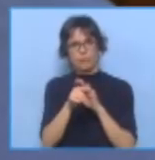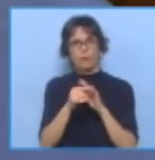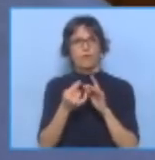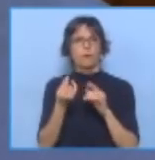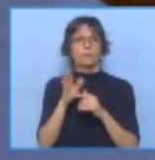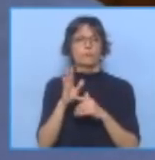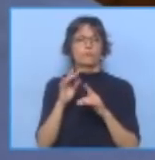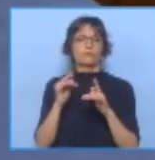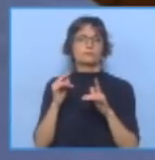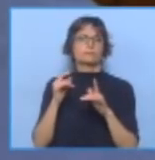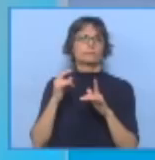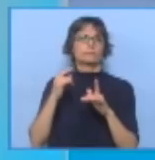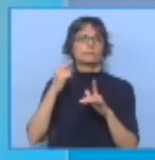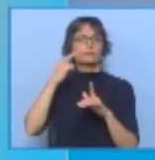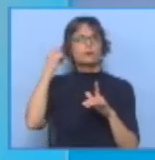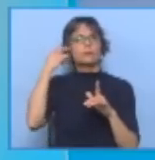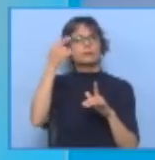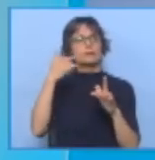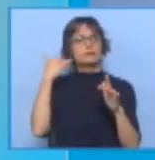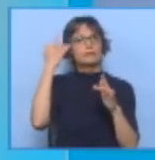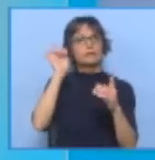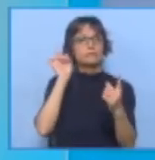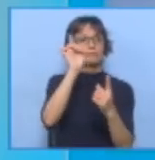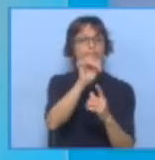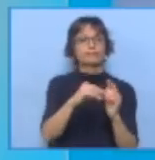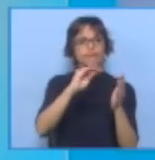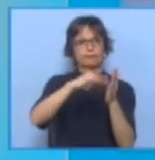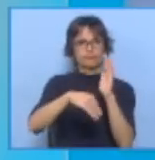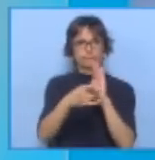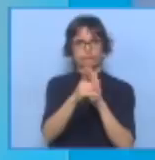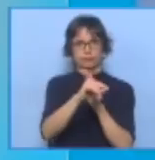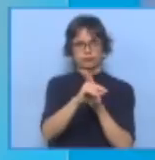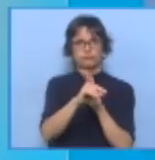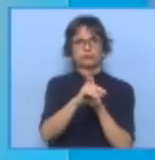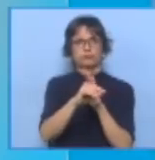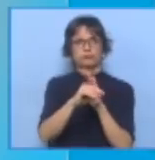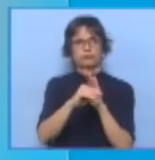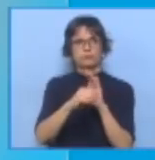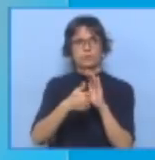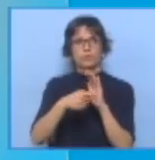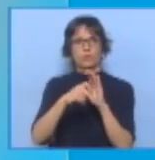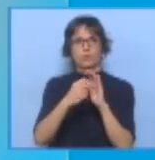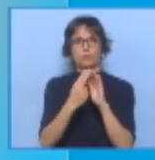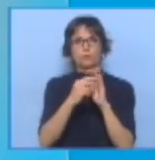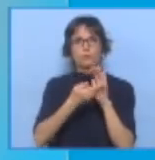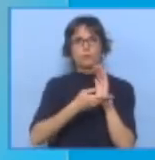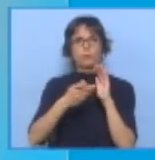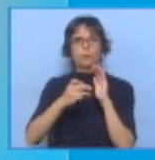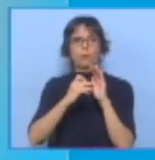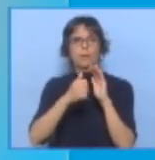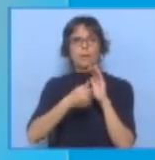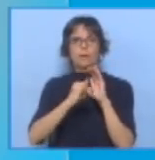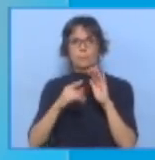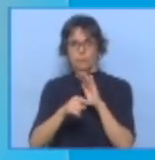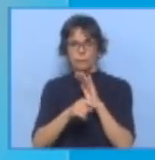tratado que foi assinado. Agora... Teve também a mesma motivação, ou o mesmo contexto, não é? Sim,